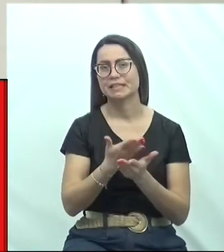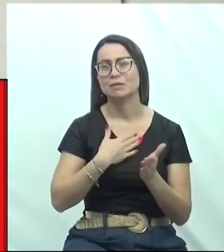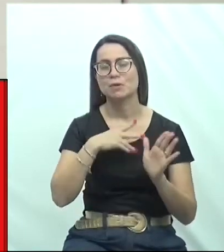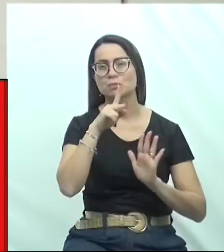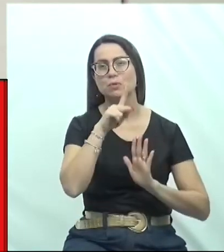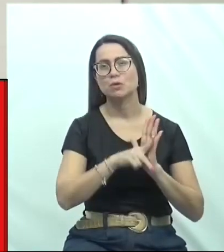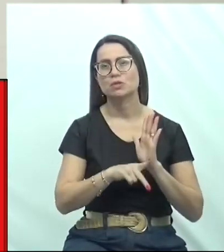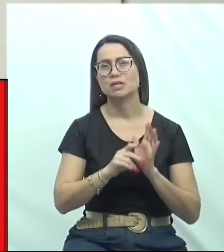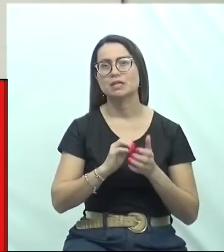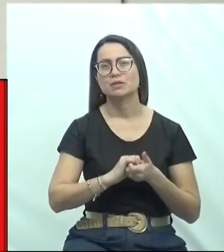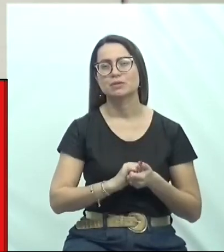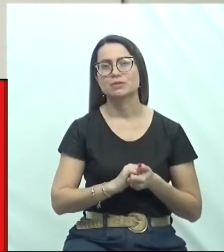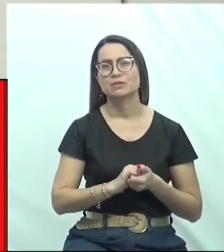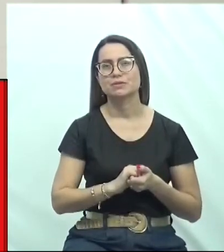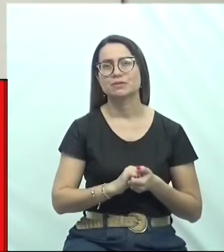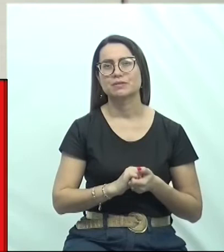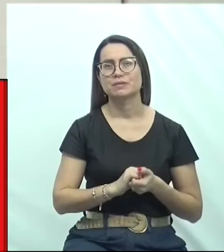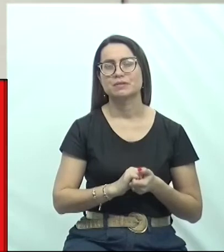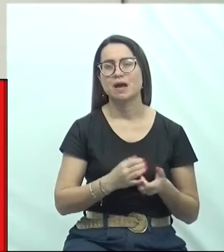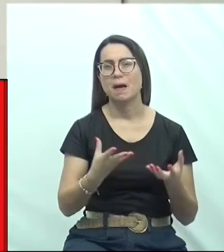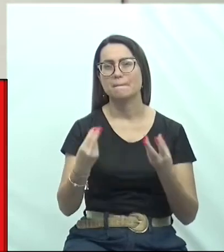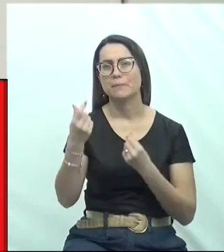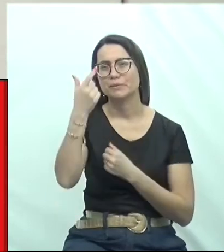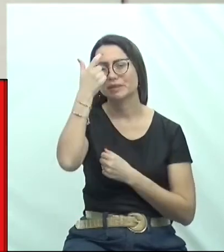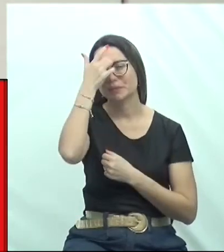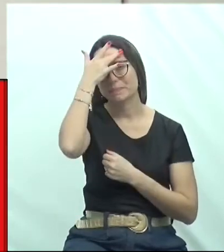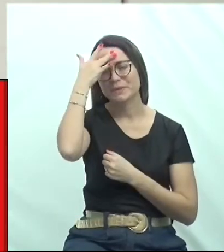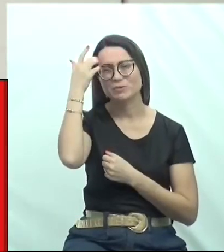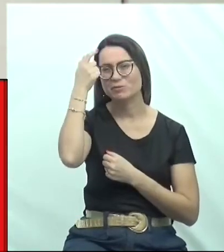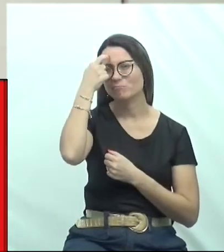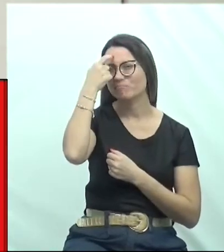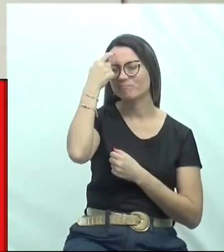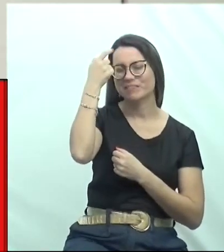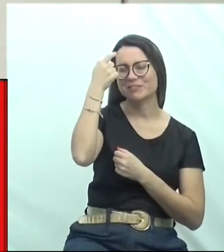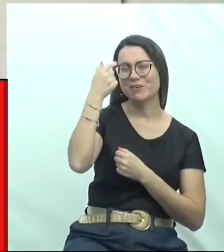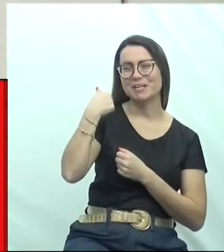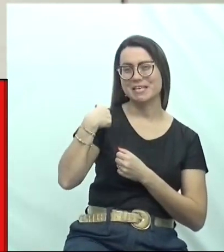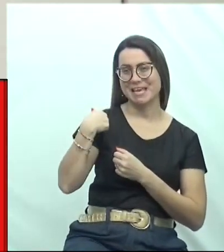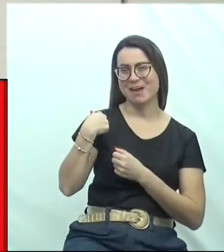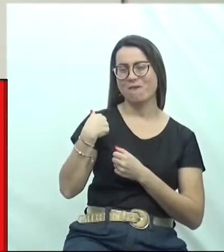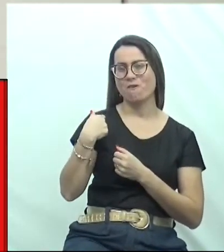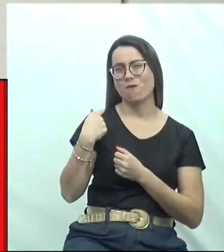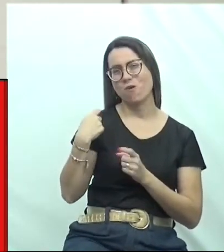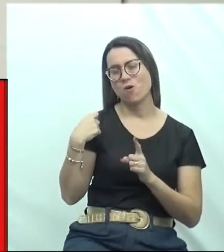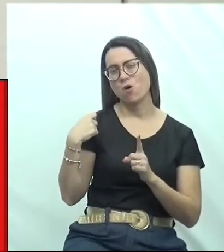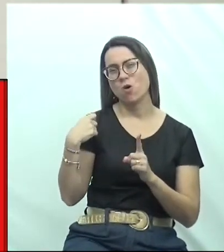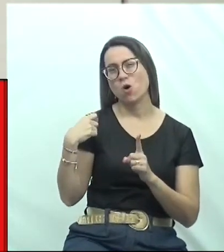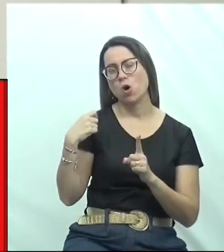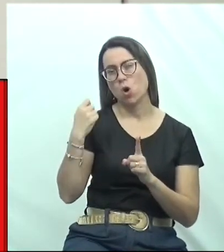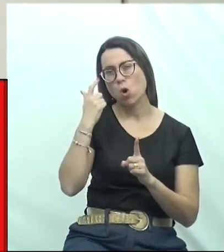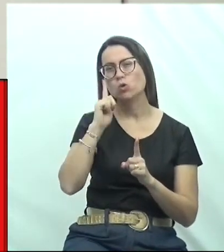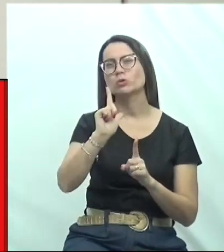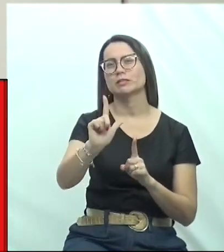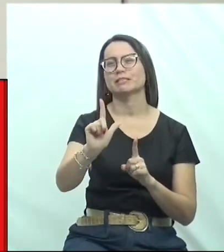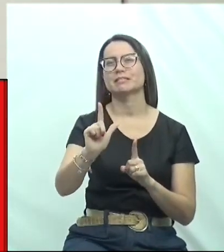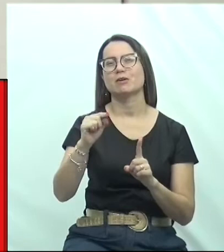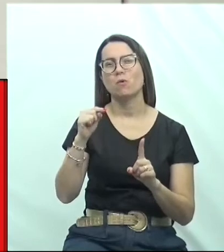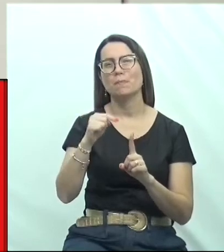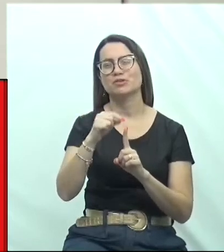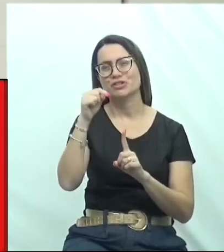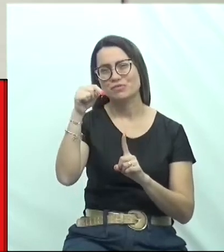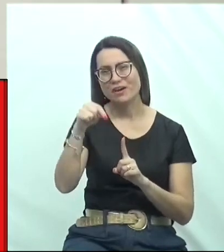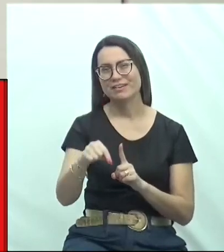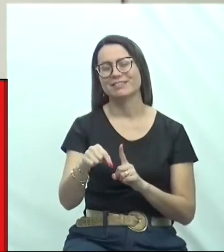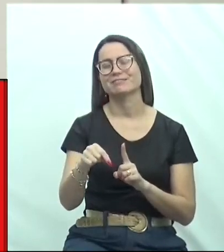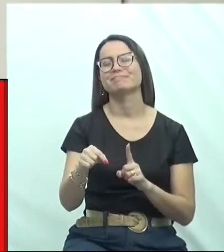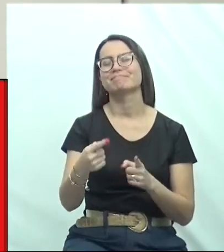ia. Muitos não imaginavam que eu chegaria até aqui, mas eu creio que Deus ele tem muitas coisas para mim. Eu creio que eu vou muito longe ainda, porque eu tenho